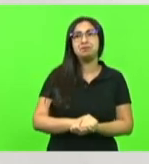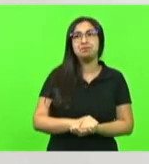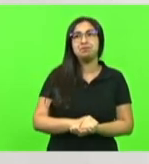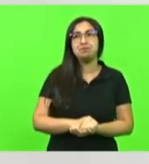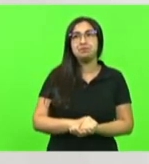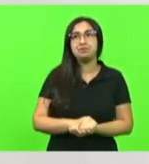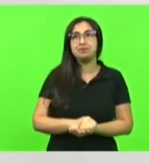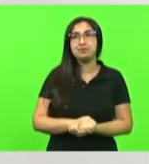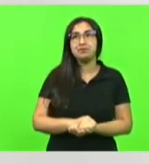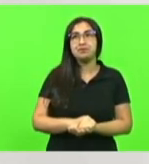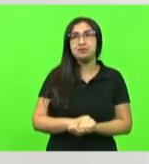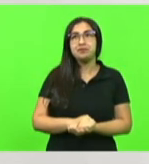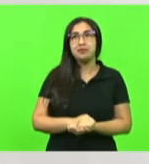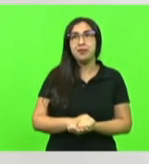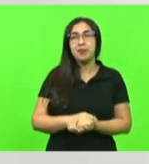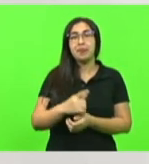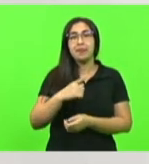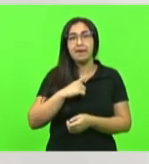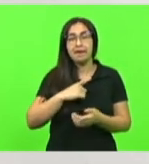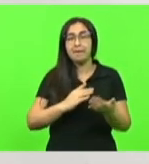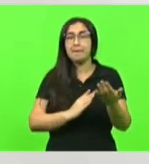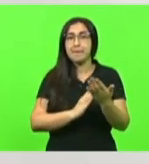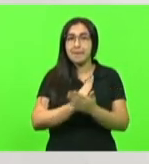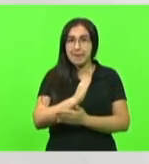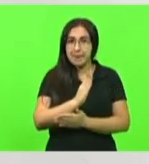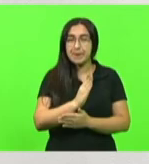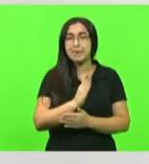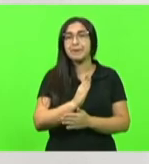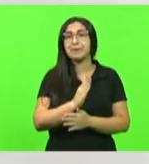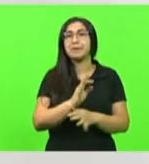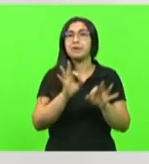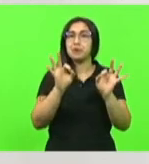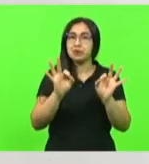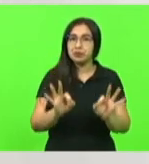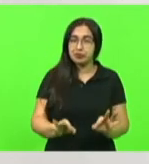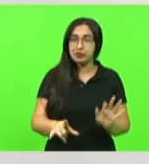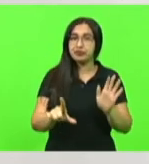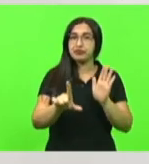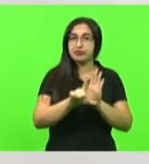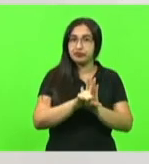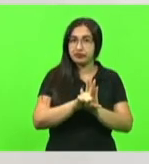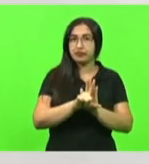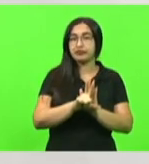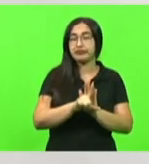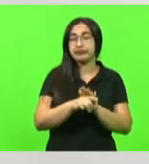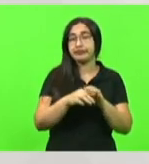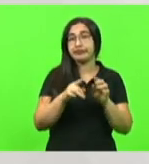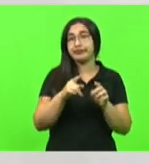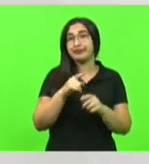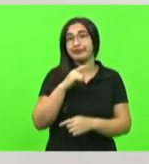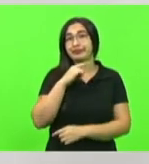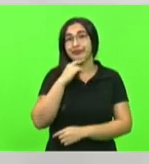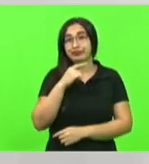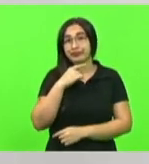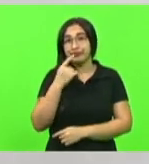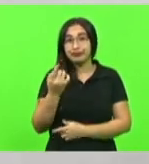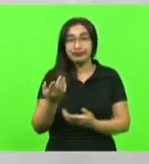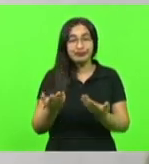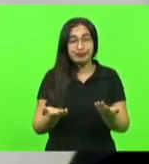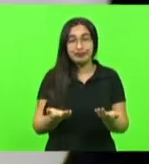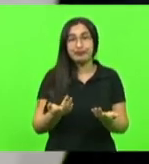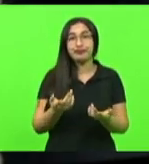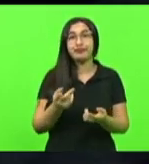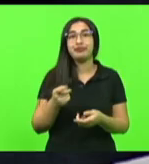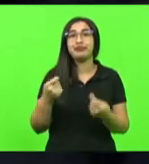que mesmo com a aprovação, sanção e autorregulamentação da lei, infelizmente, ainda estão sendo